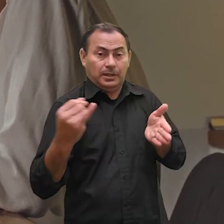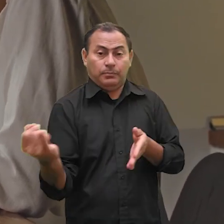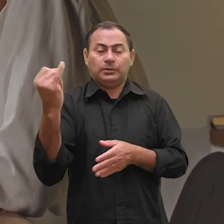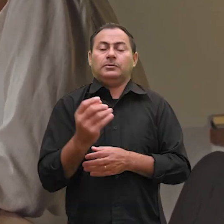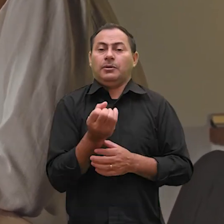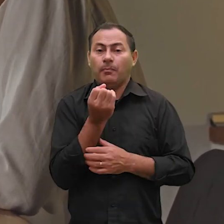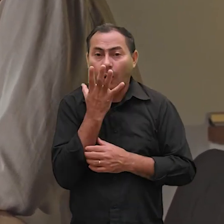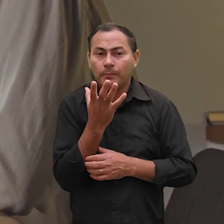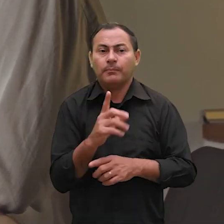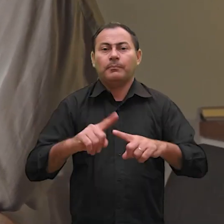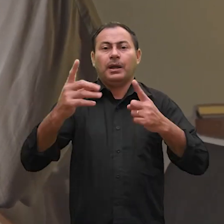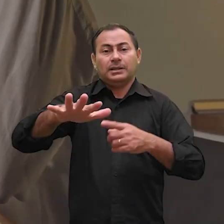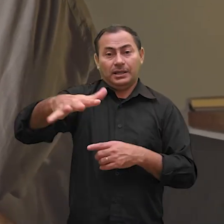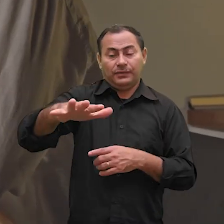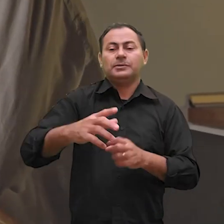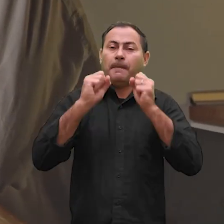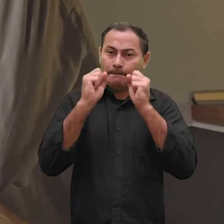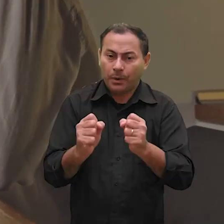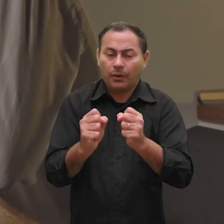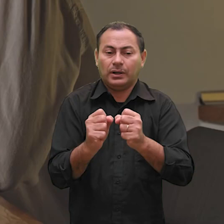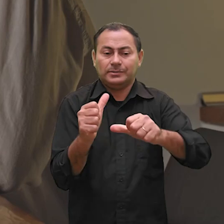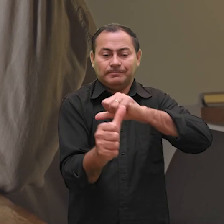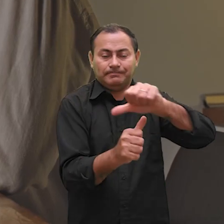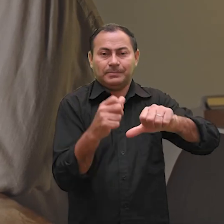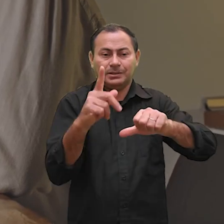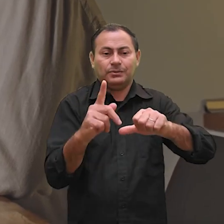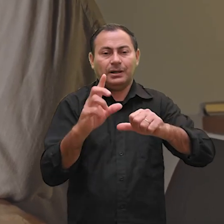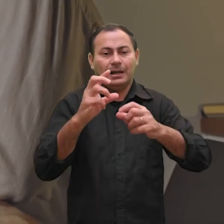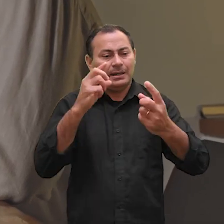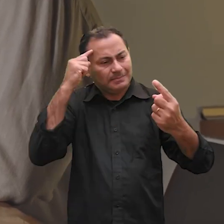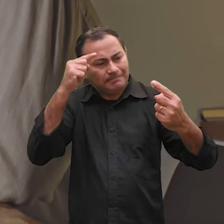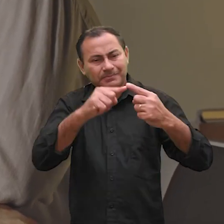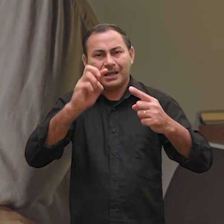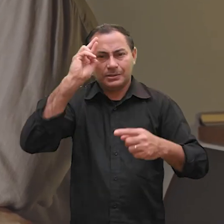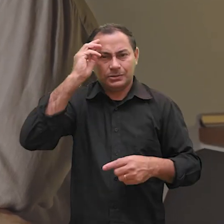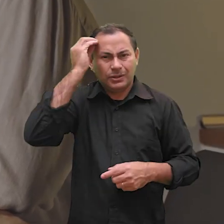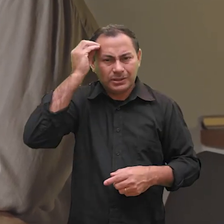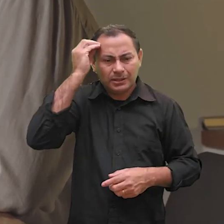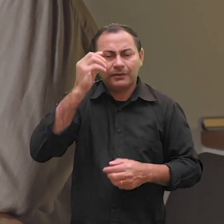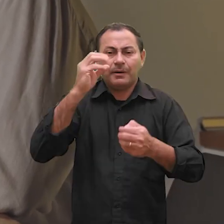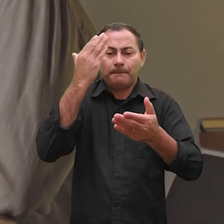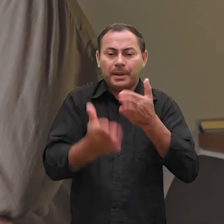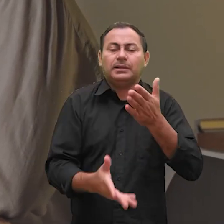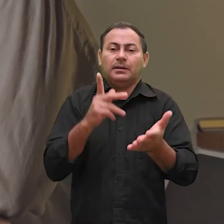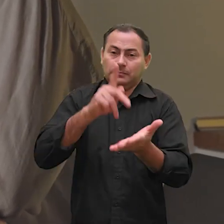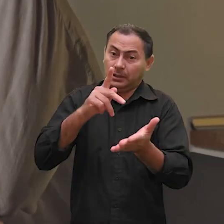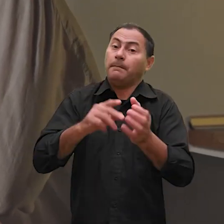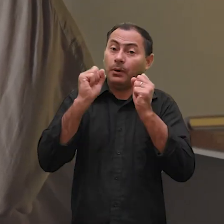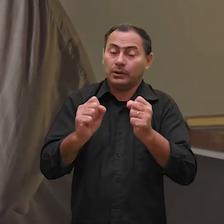muito úteis e convenientes, mas às vezes eles podem quebrar a sua linha de raciocínio e fazer com que você